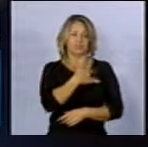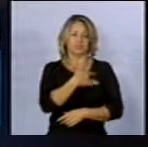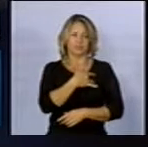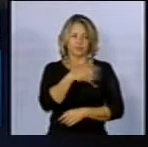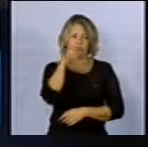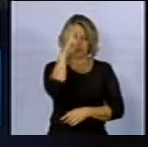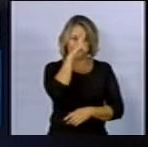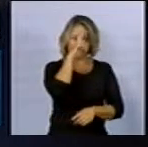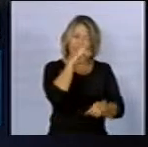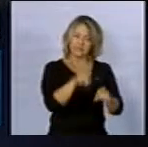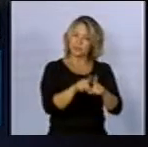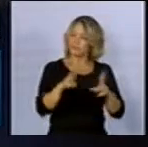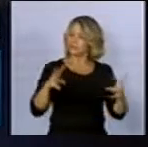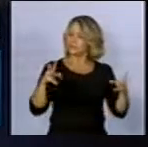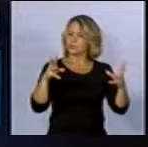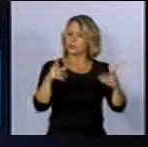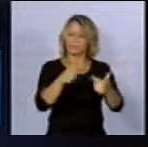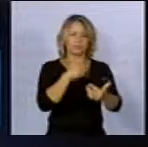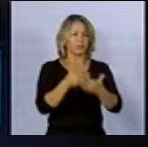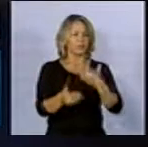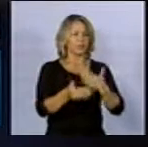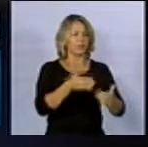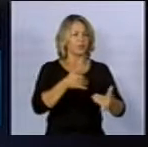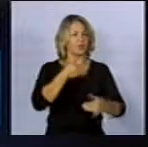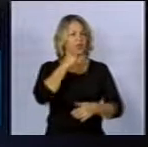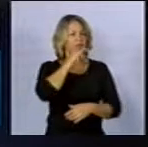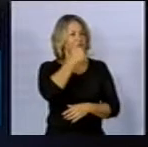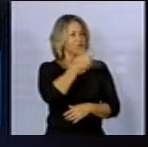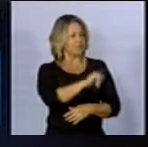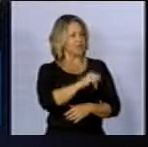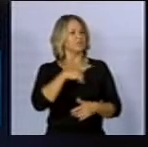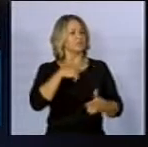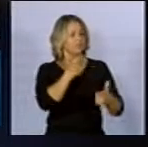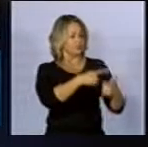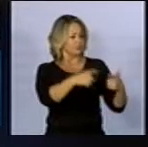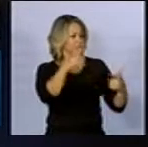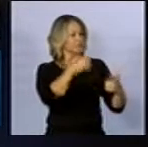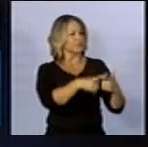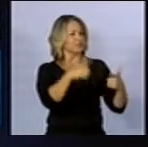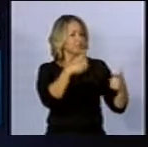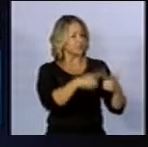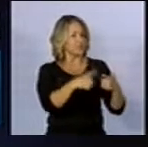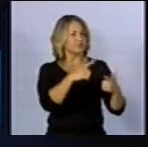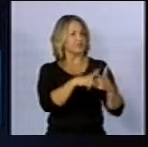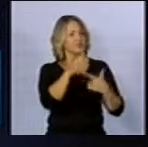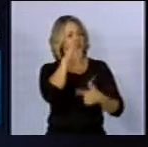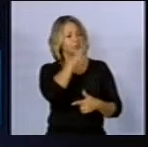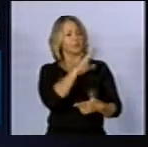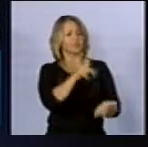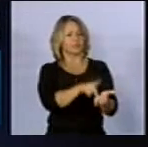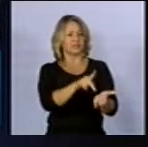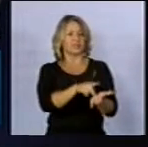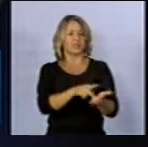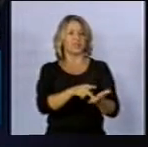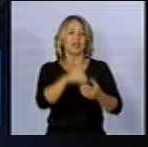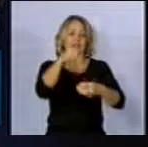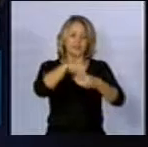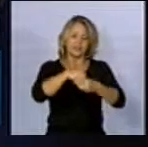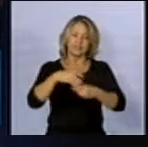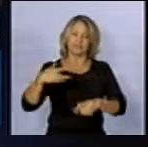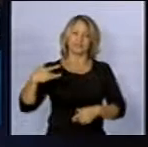Lembrando que toda e qualquer irradiação tem o seu malefício todos mesmo da área da